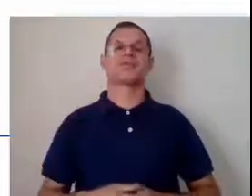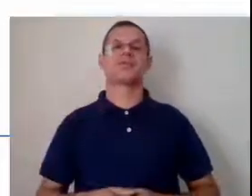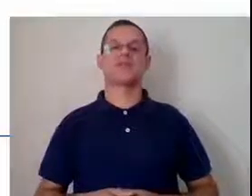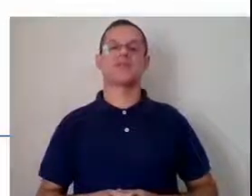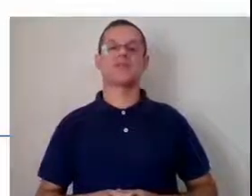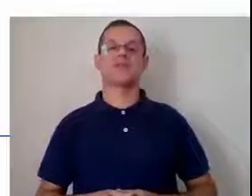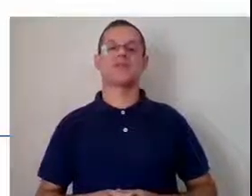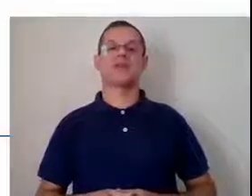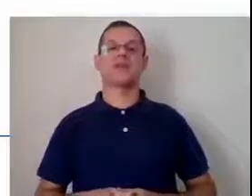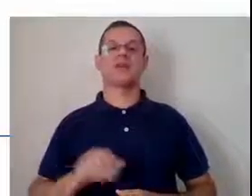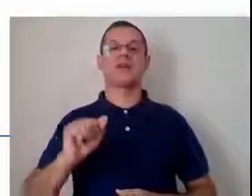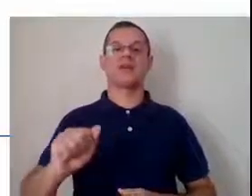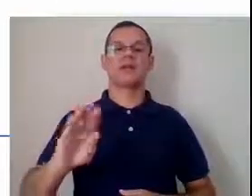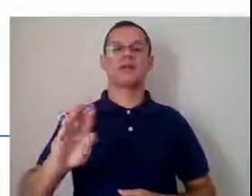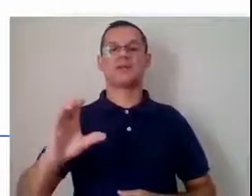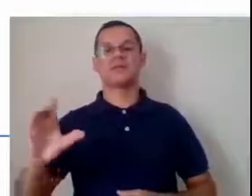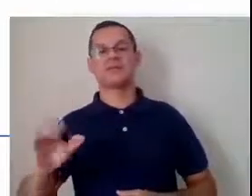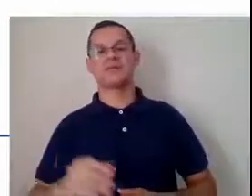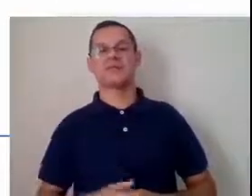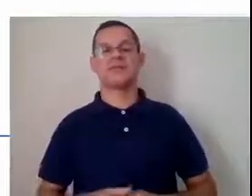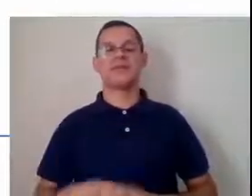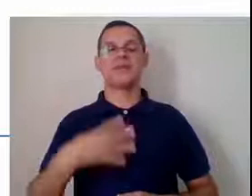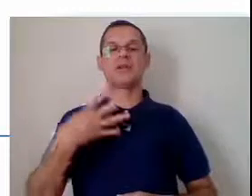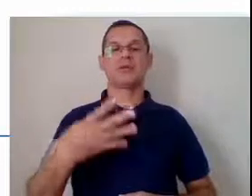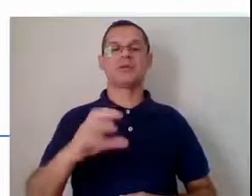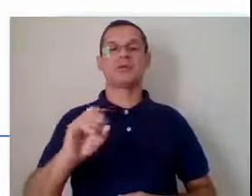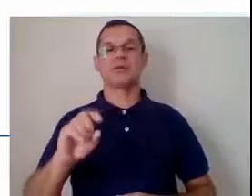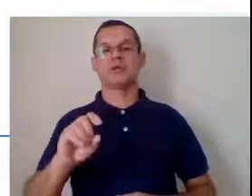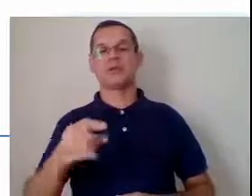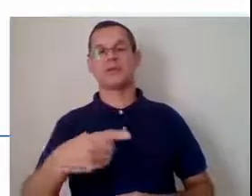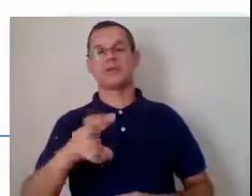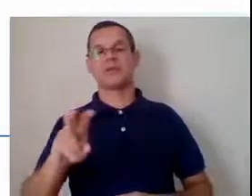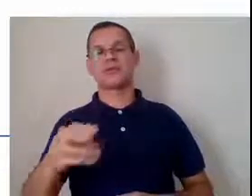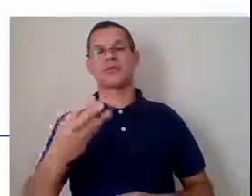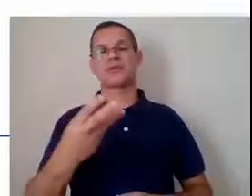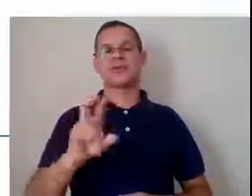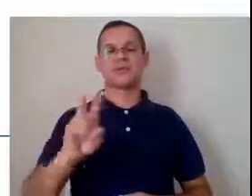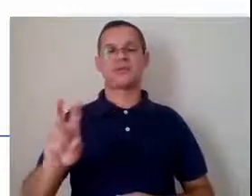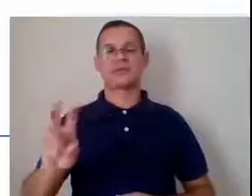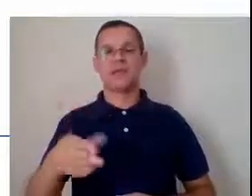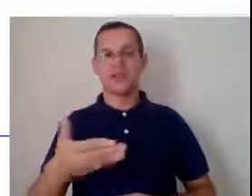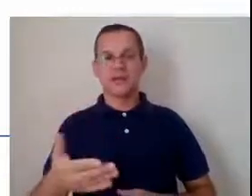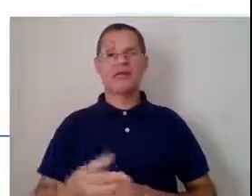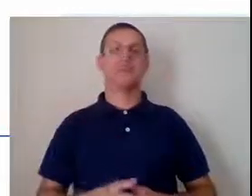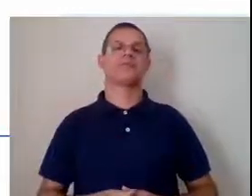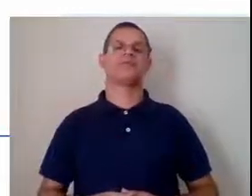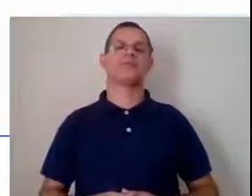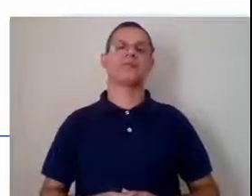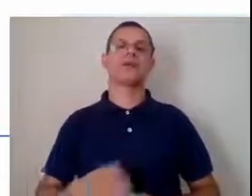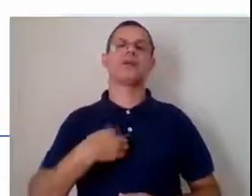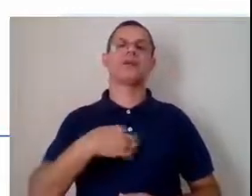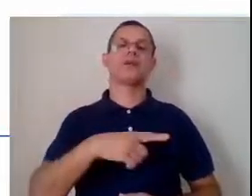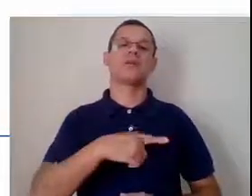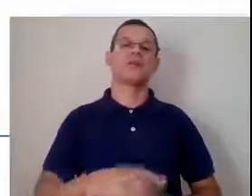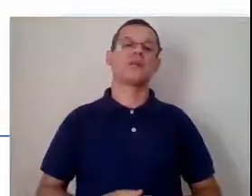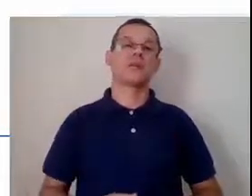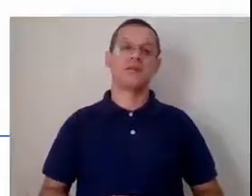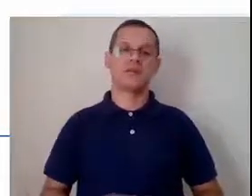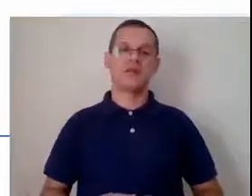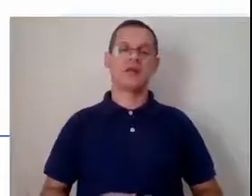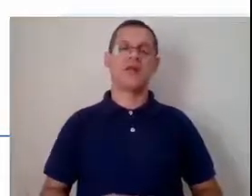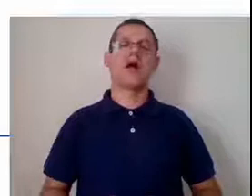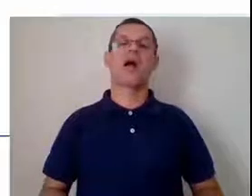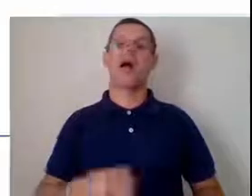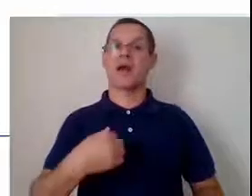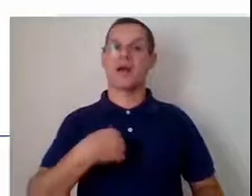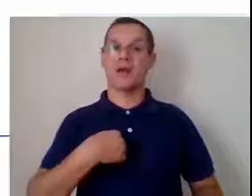que pertencem aos 3. 40 menos 5, 35. Então, o que eu tenho? Eu sei